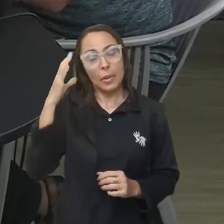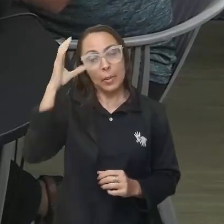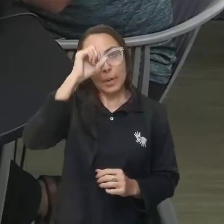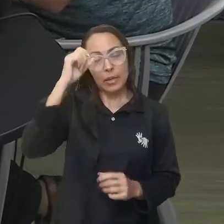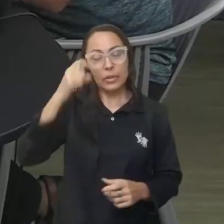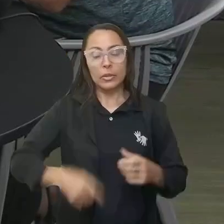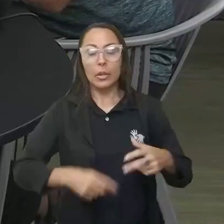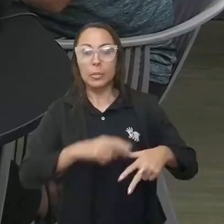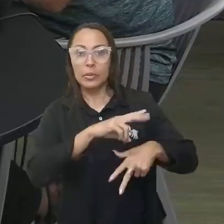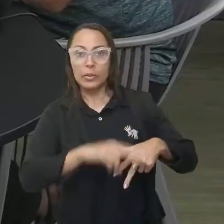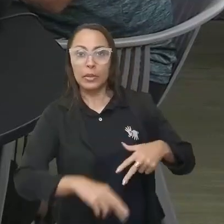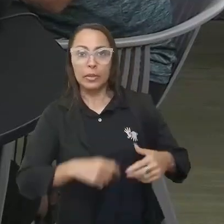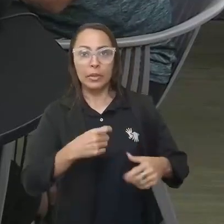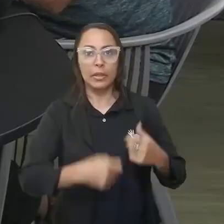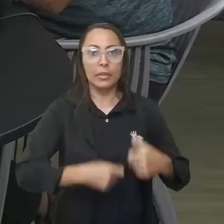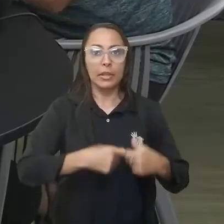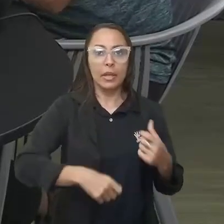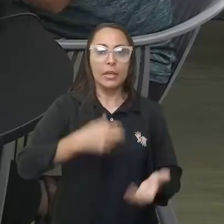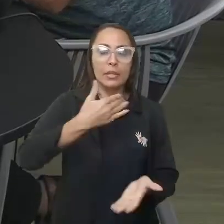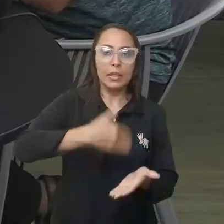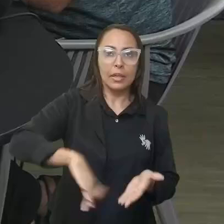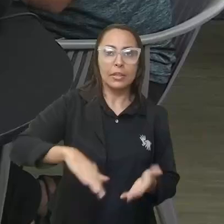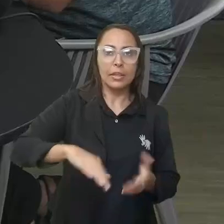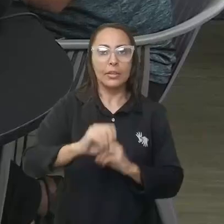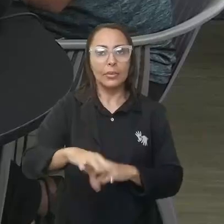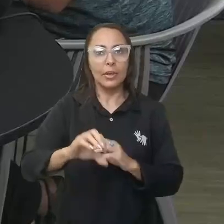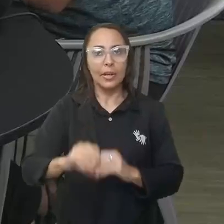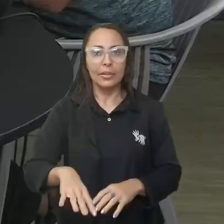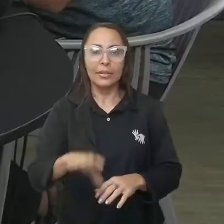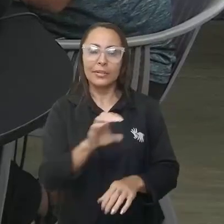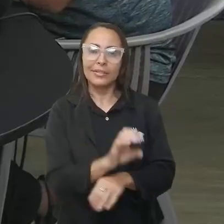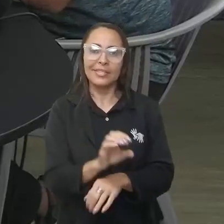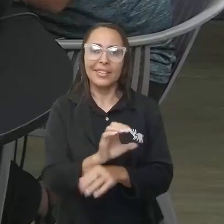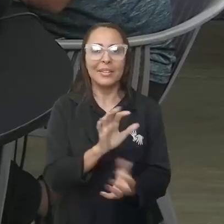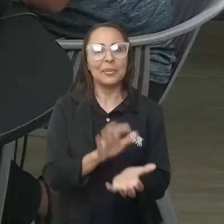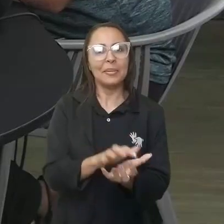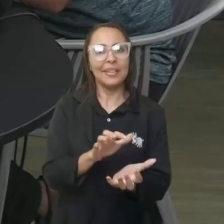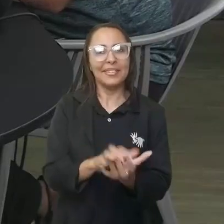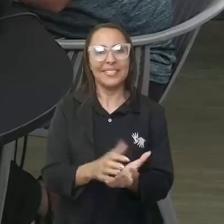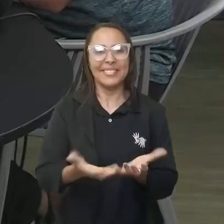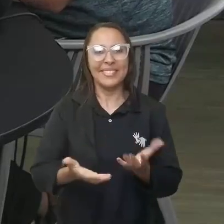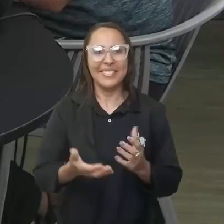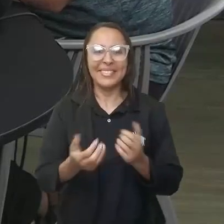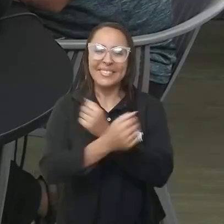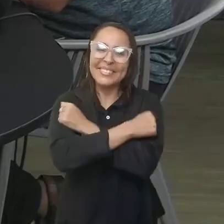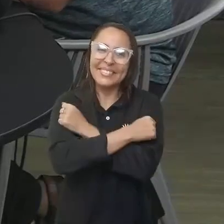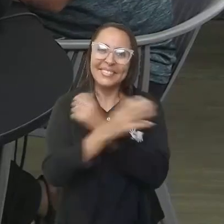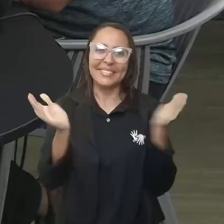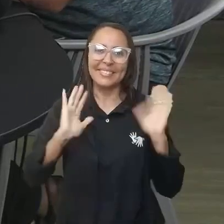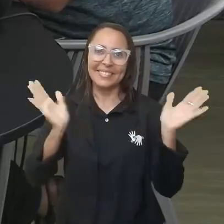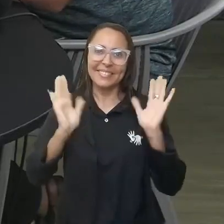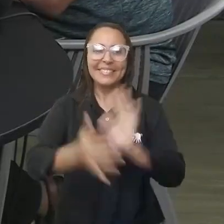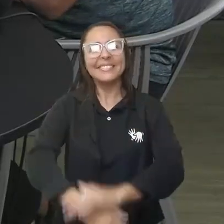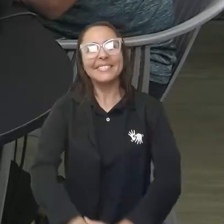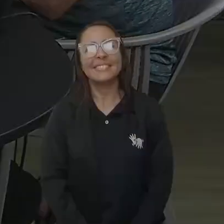sexualidade e gênero, Secretaria de Educação do Estado de Pernambuco, Gerência de Direitos Humanos. Um abraço a todos.